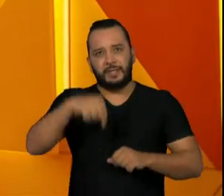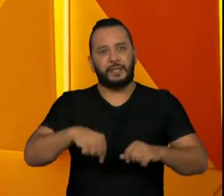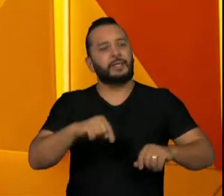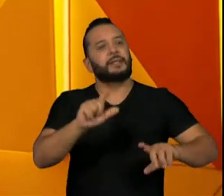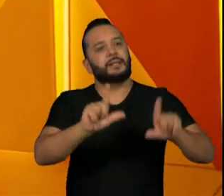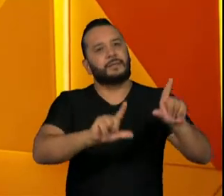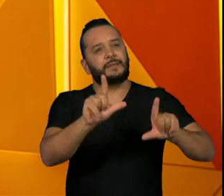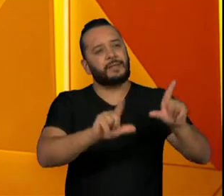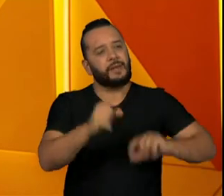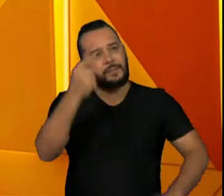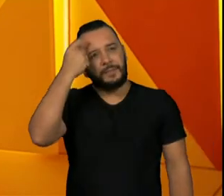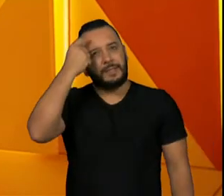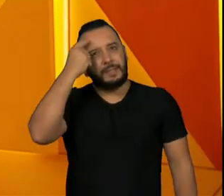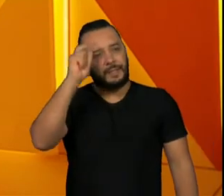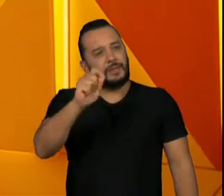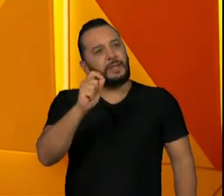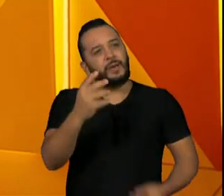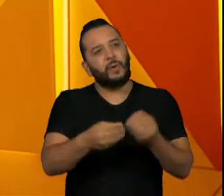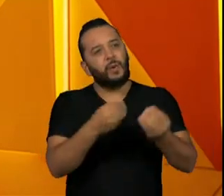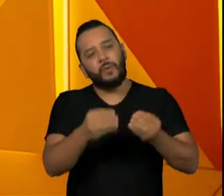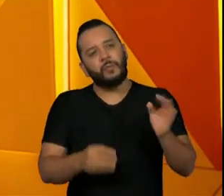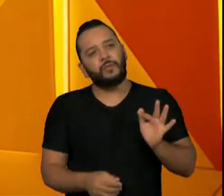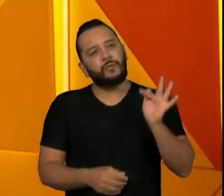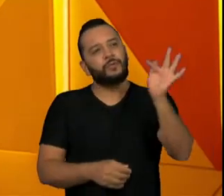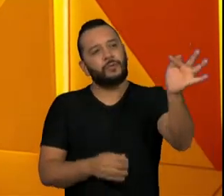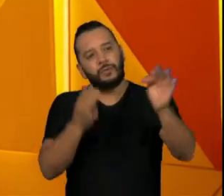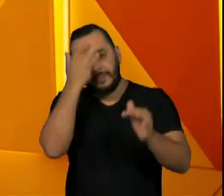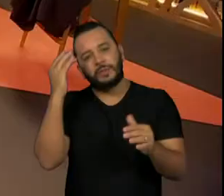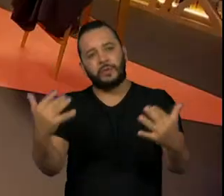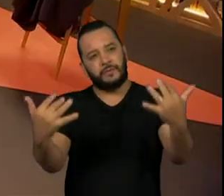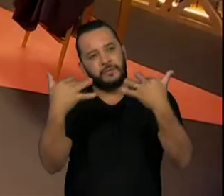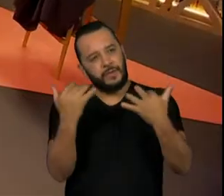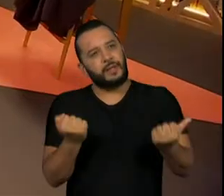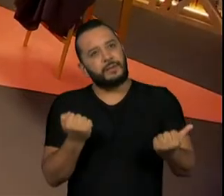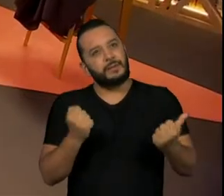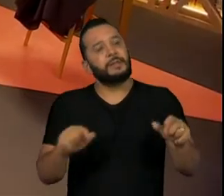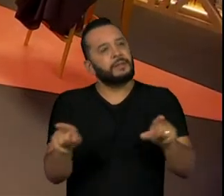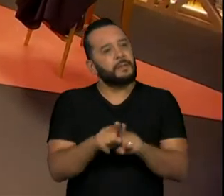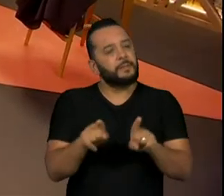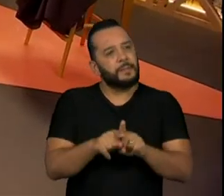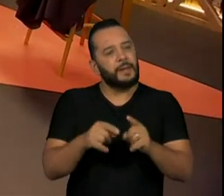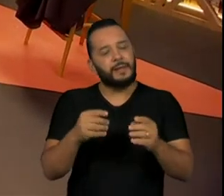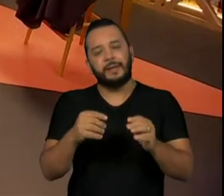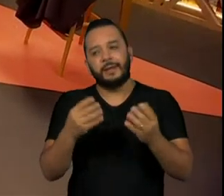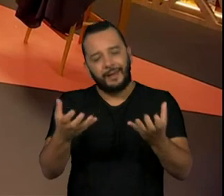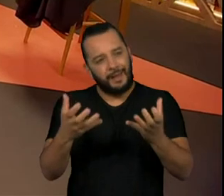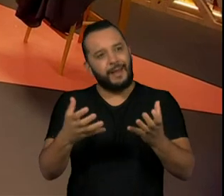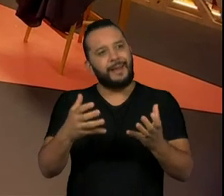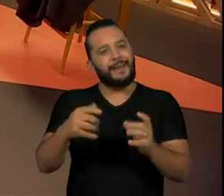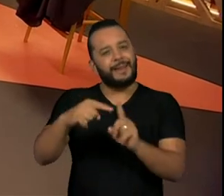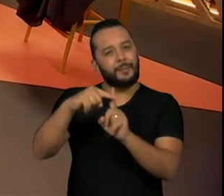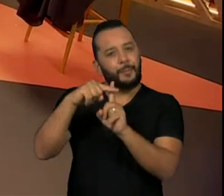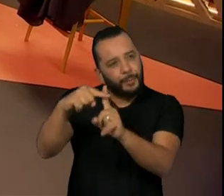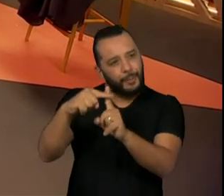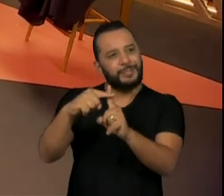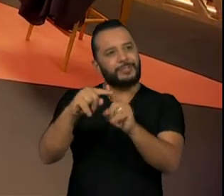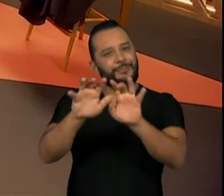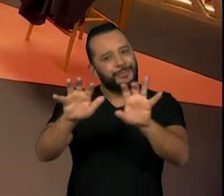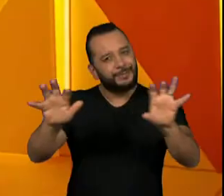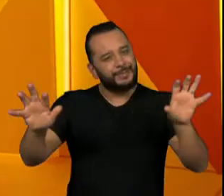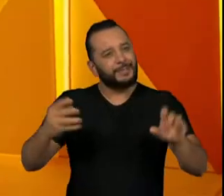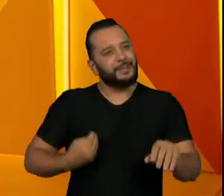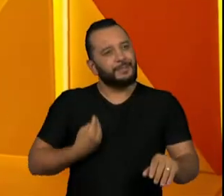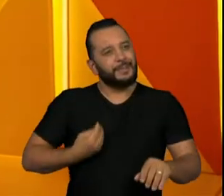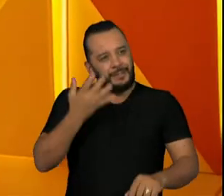televisão, foi pensando no futuro de quem nos assiste, é colocar uma positividade na vida das pessoas que nos